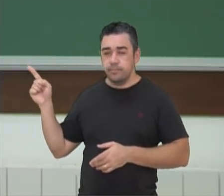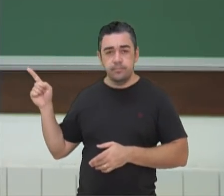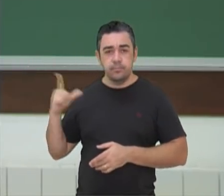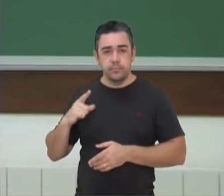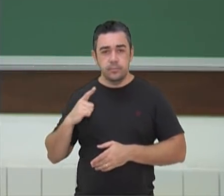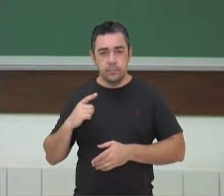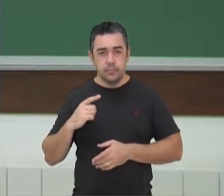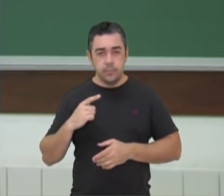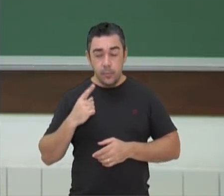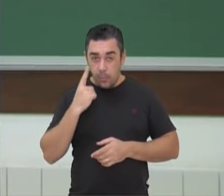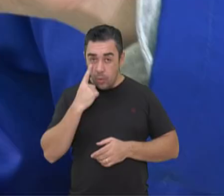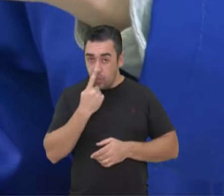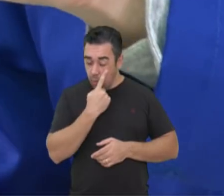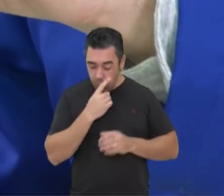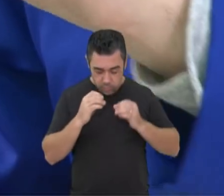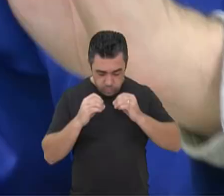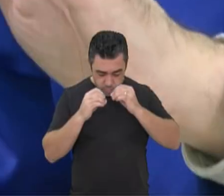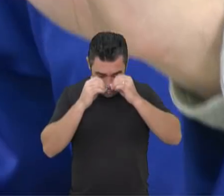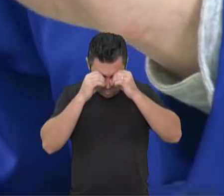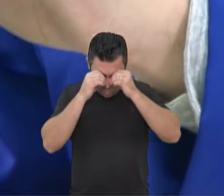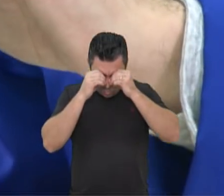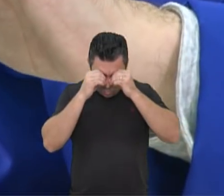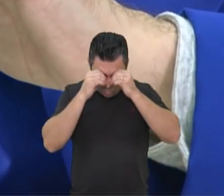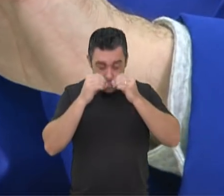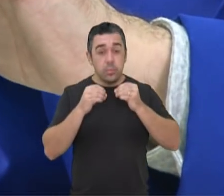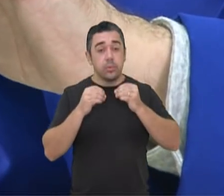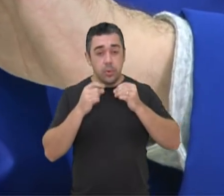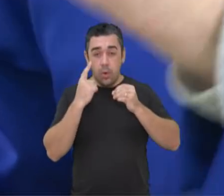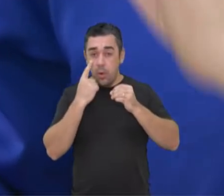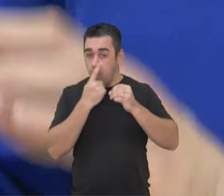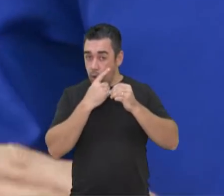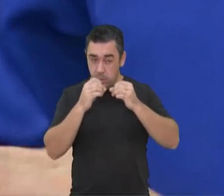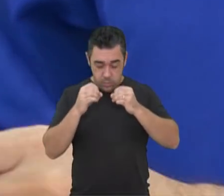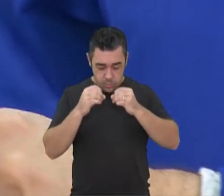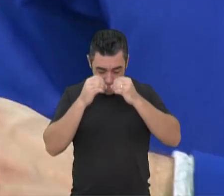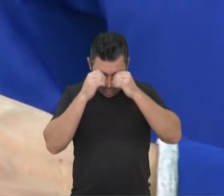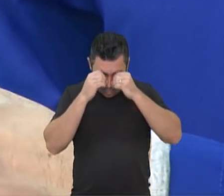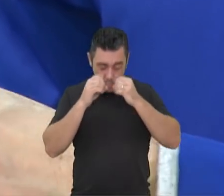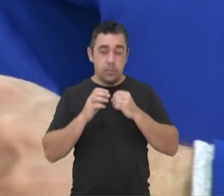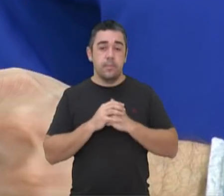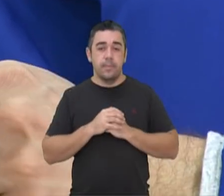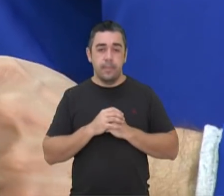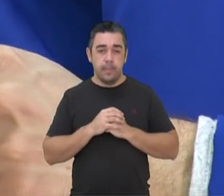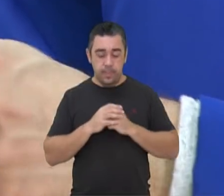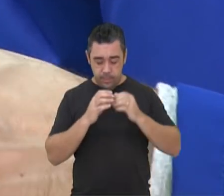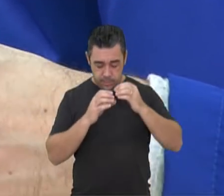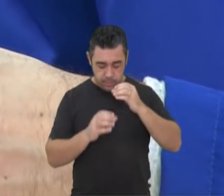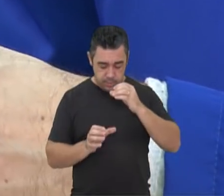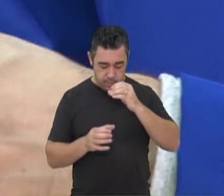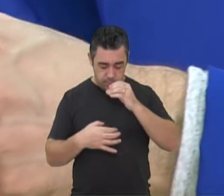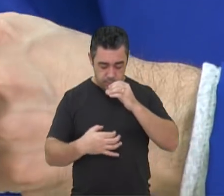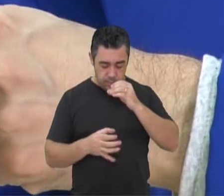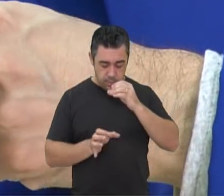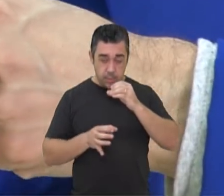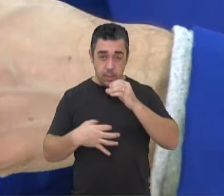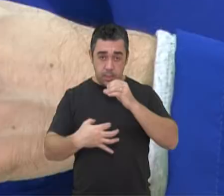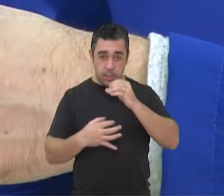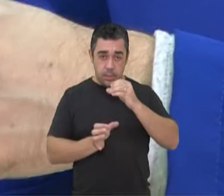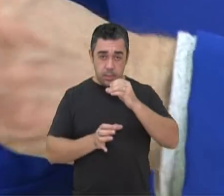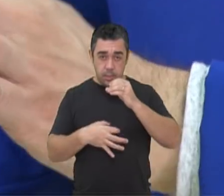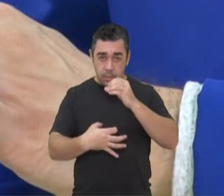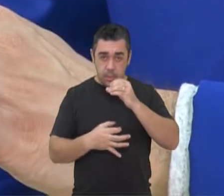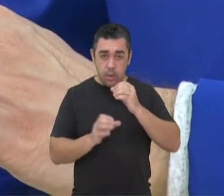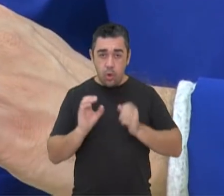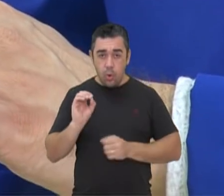lentes oculares, aqui em cima, então onde eu coloco os meus olhos. Eu tenho as lentes objetivas,